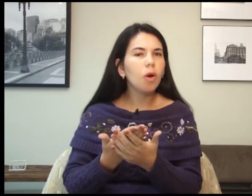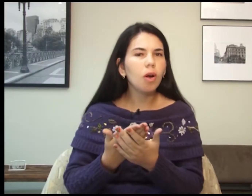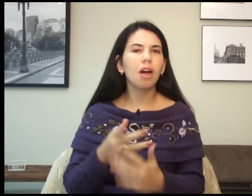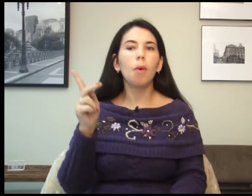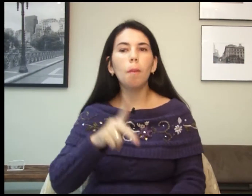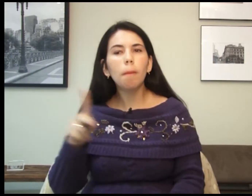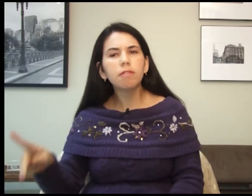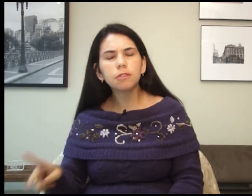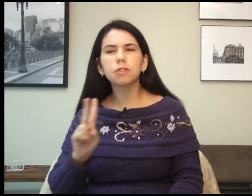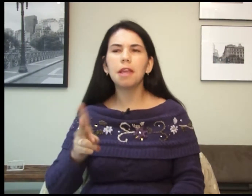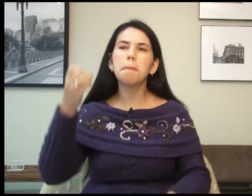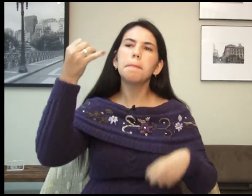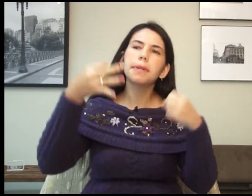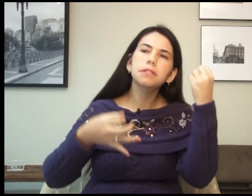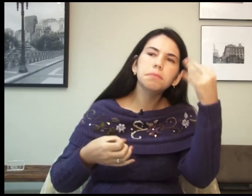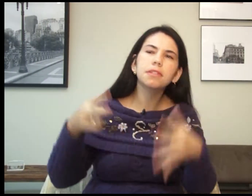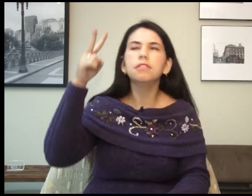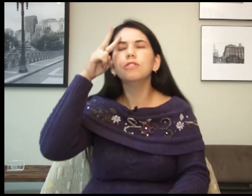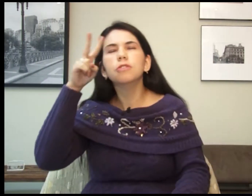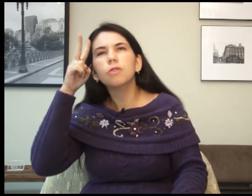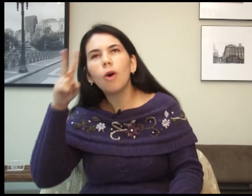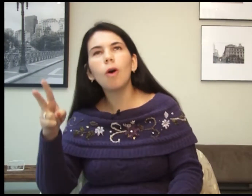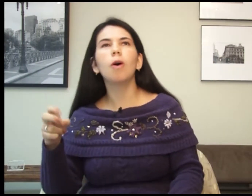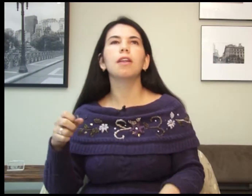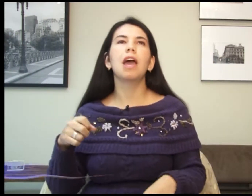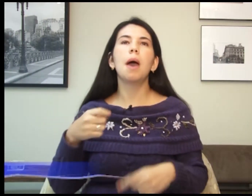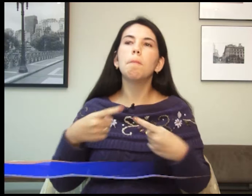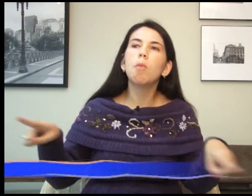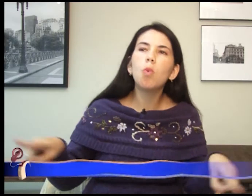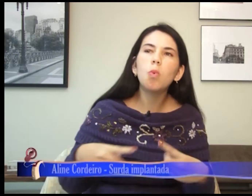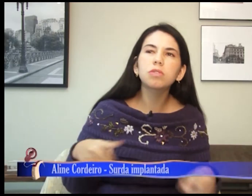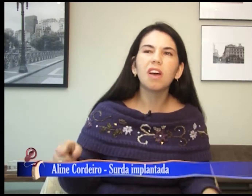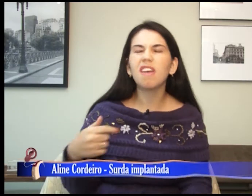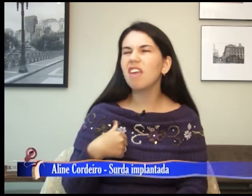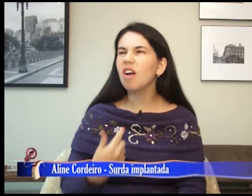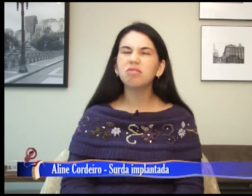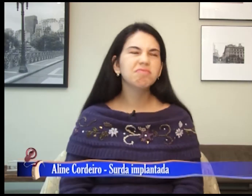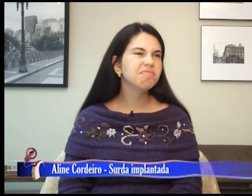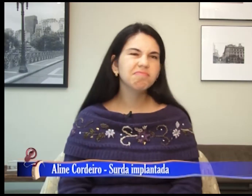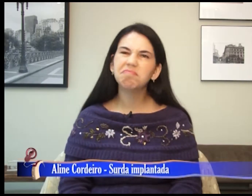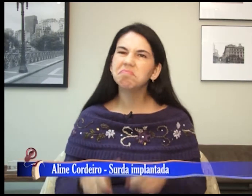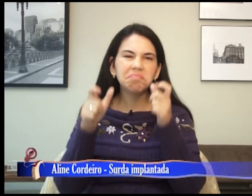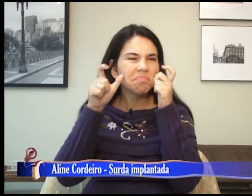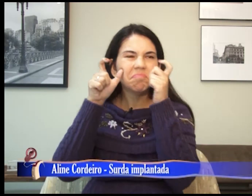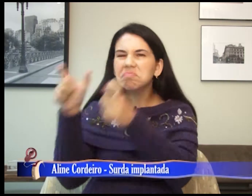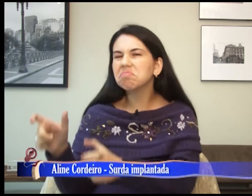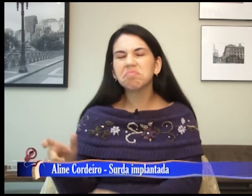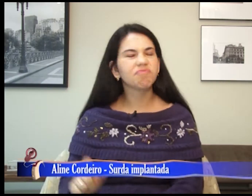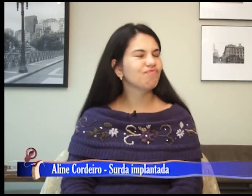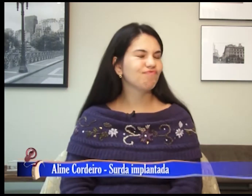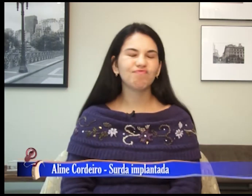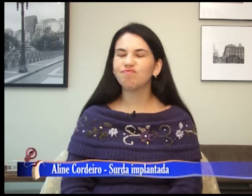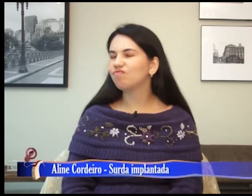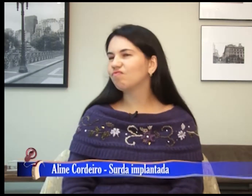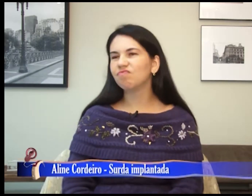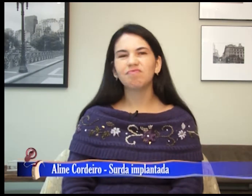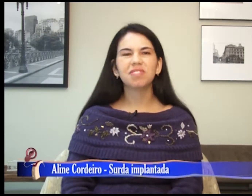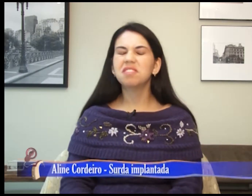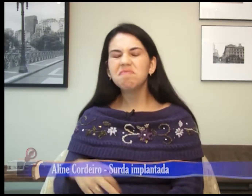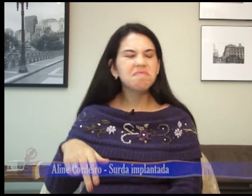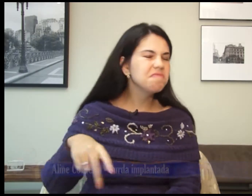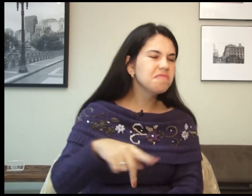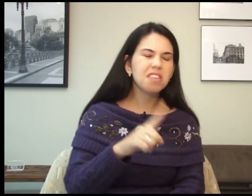Na escola, a professora contava histórias, cantava músicas, nada me interessava.